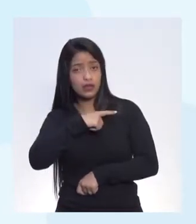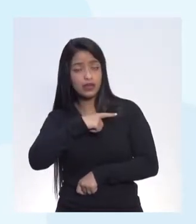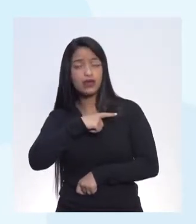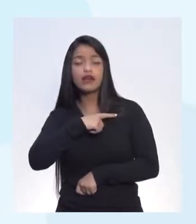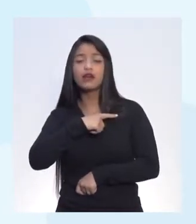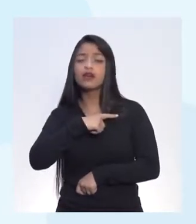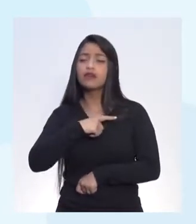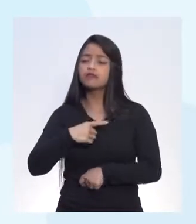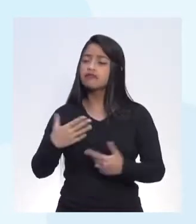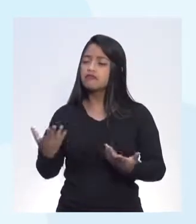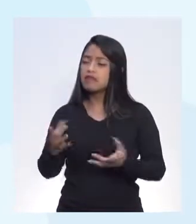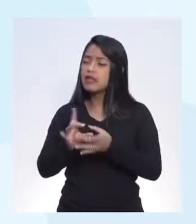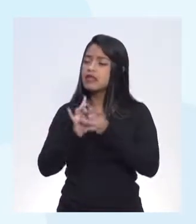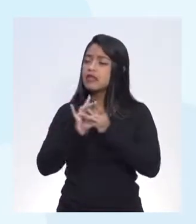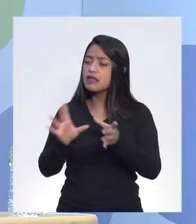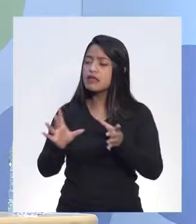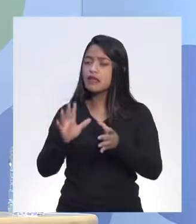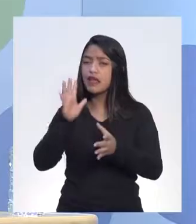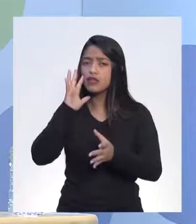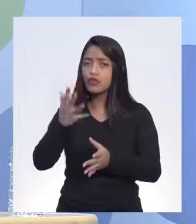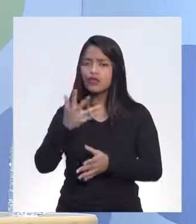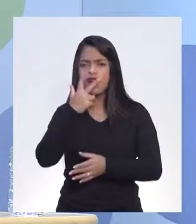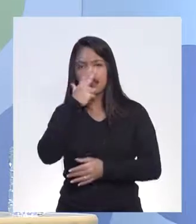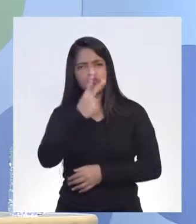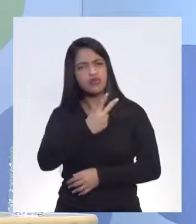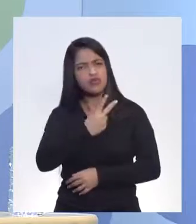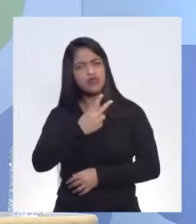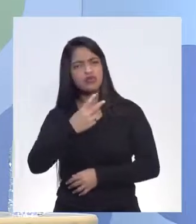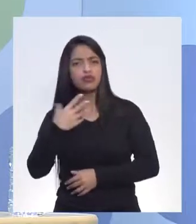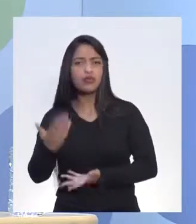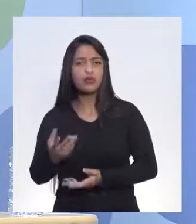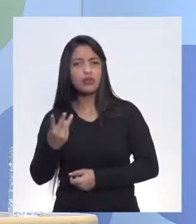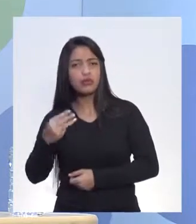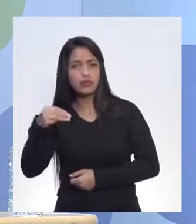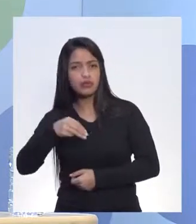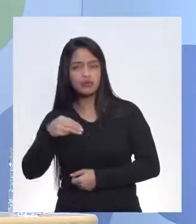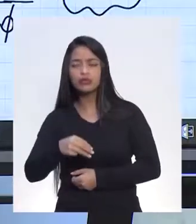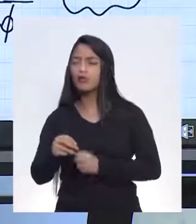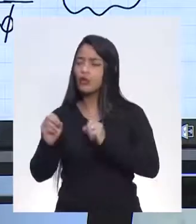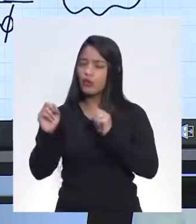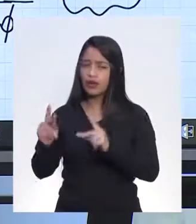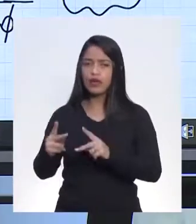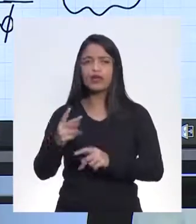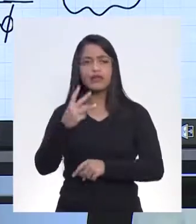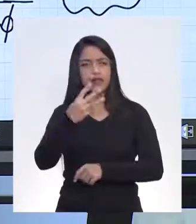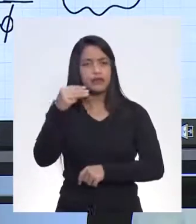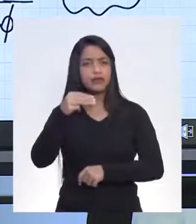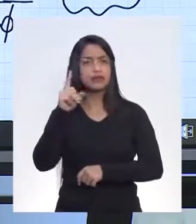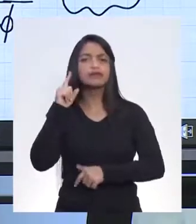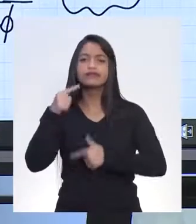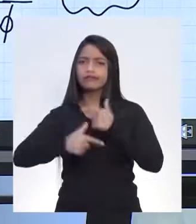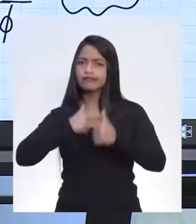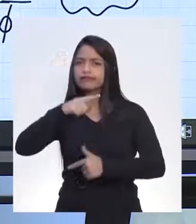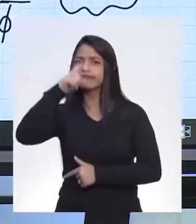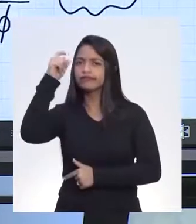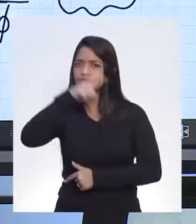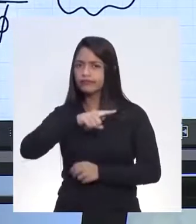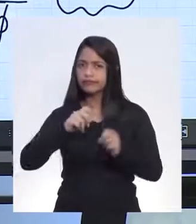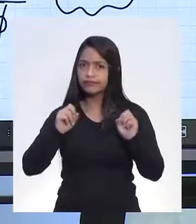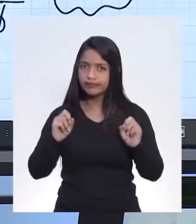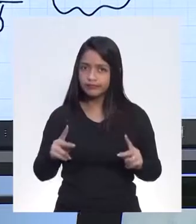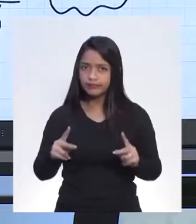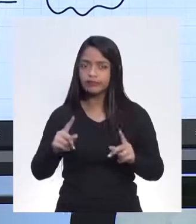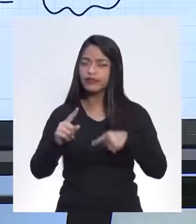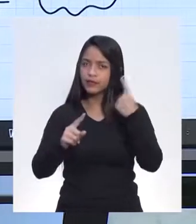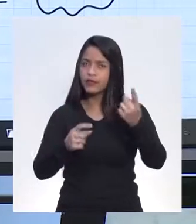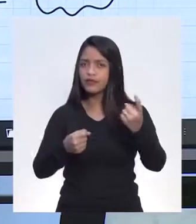minutos. Quantos para ele, Jonas? Eu acho que 2, 3 minutos tá de bom tamanho, né? 3 minutinhos, dá um trabalhinho esse exercício, tudo bem? A